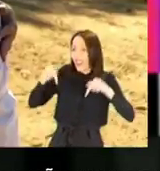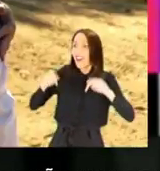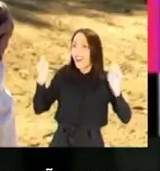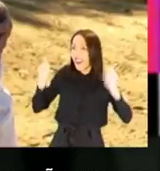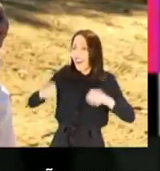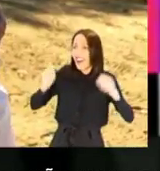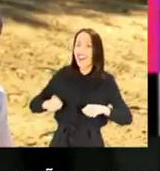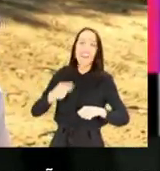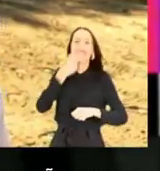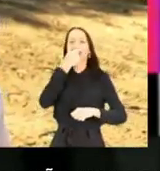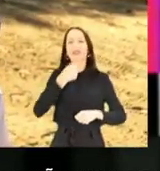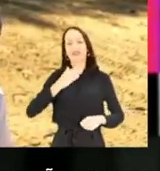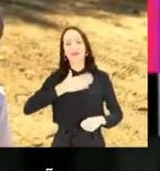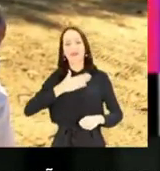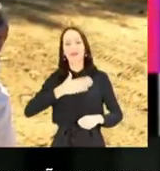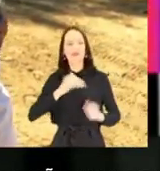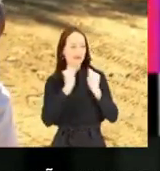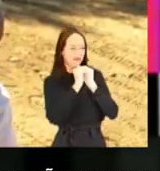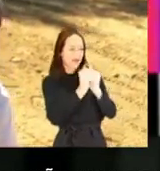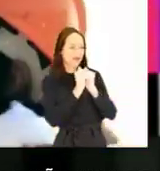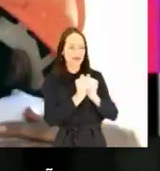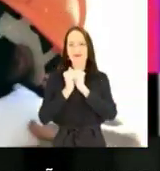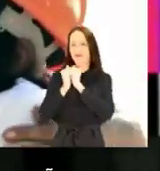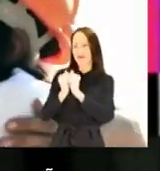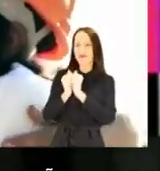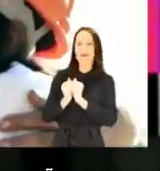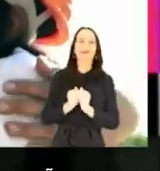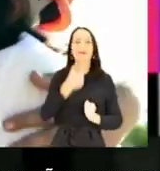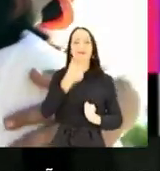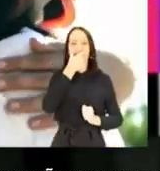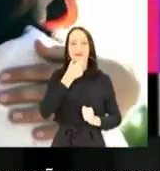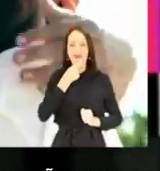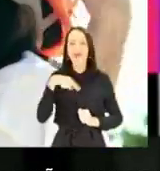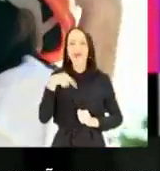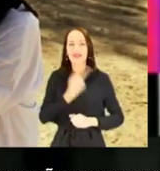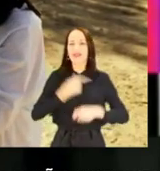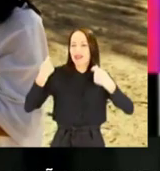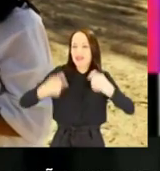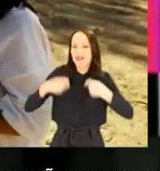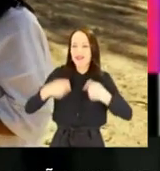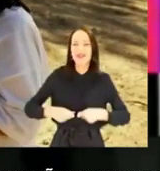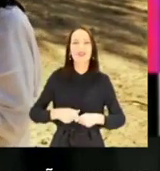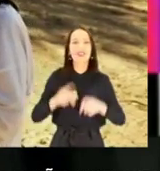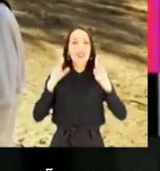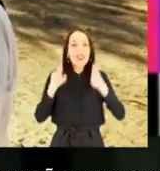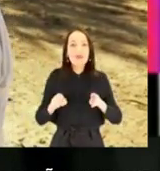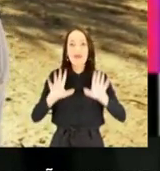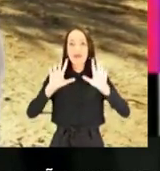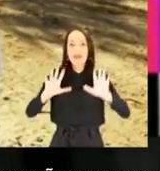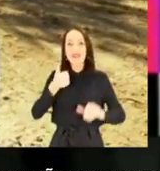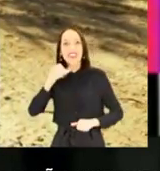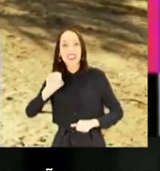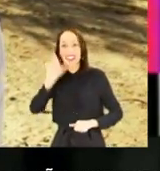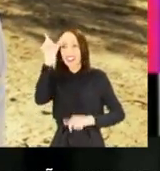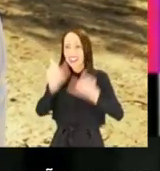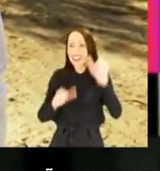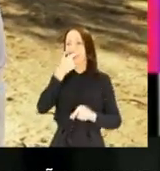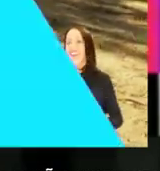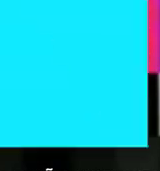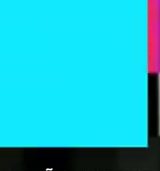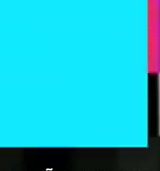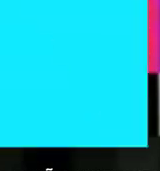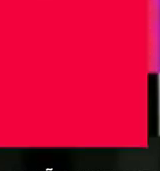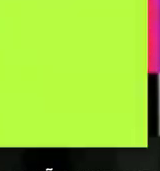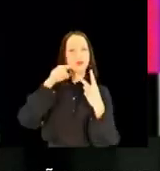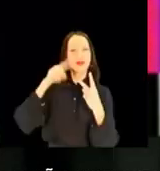Guilherme? Aqui tá. Guilherme Boulos. Tamo junto, doutor. Guilherme Boulos. Digo, sabe, nós precisava ter 10 Guilherme Boulos. Só